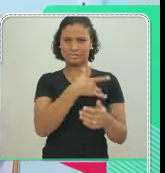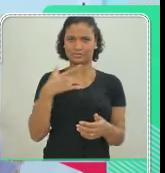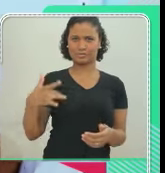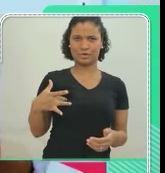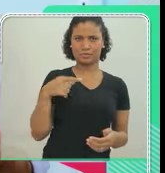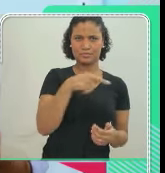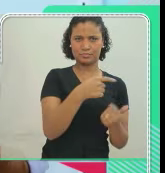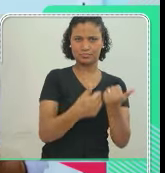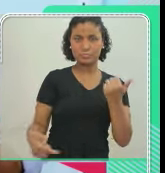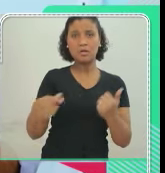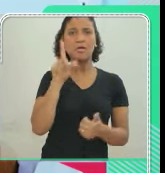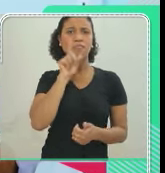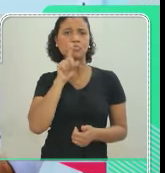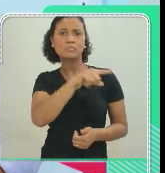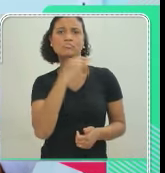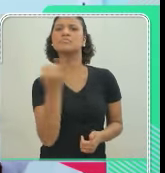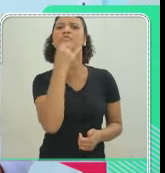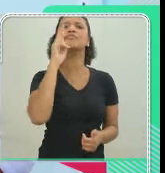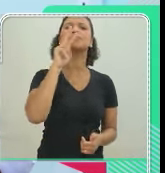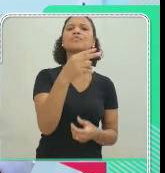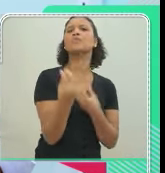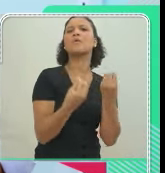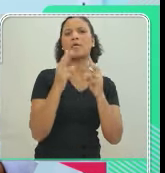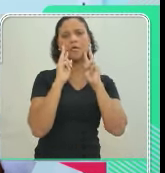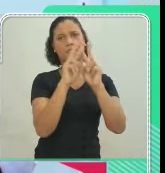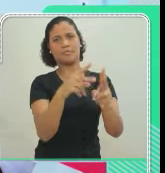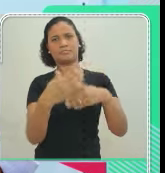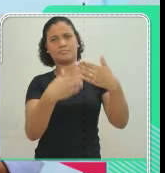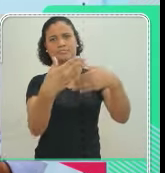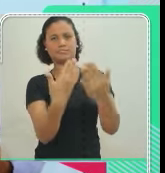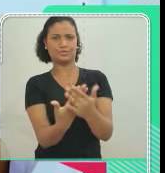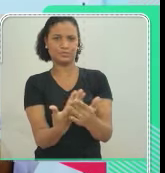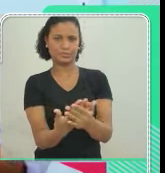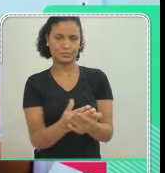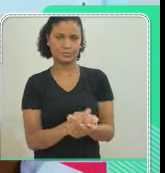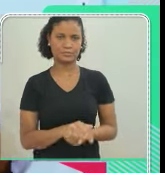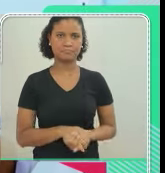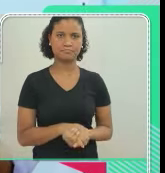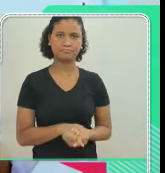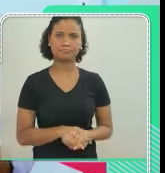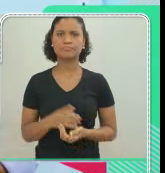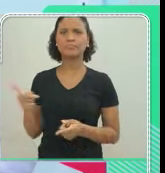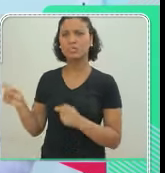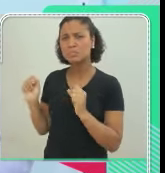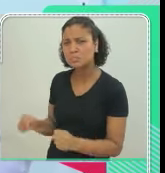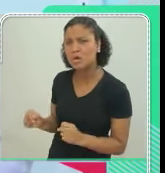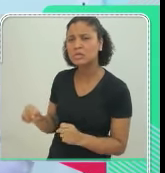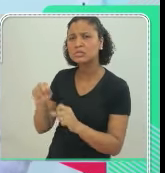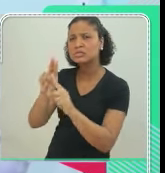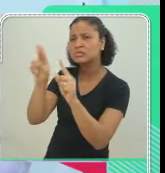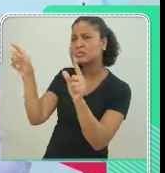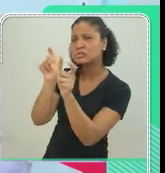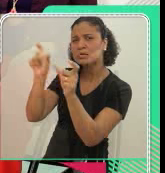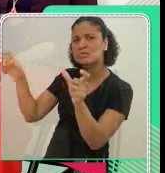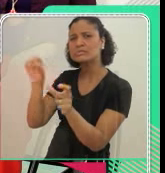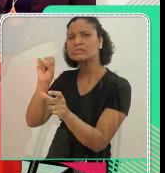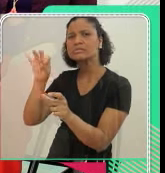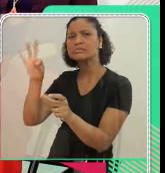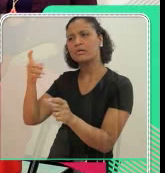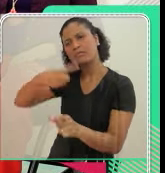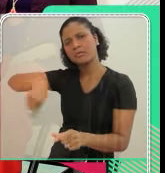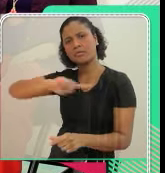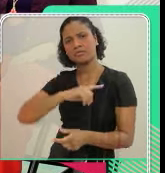credenciamento, no caso do Ministério da Saúde ou do FDA americano, e isso é importante para poder, inclusive, você acompanhar a evolução desses estudos. Você